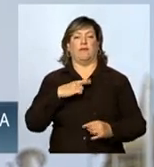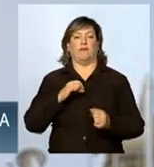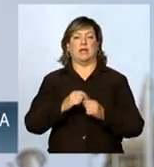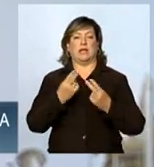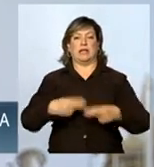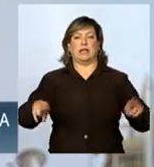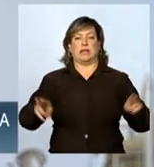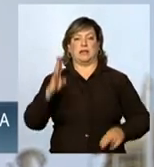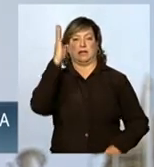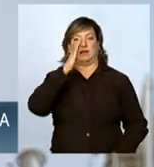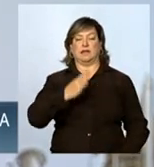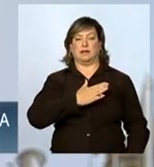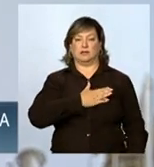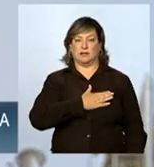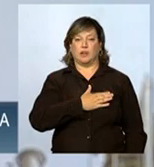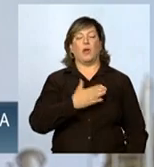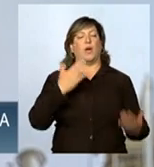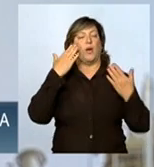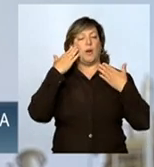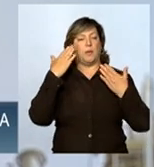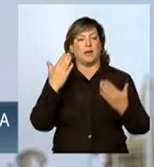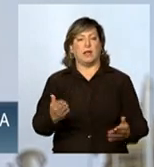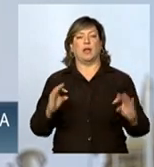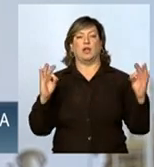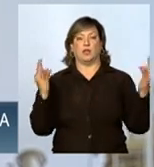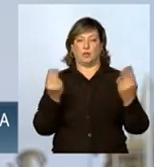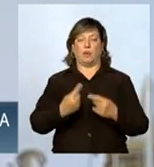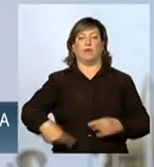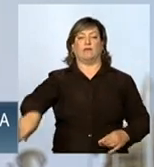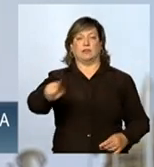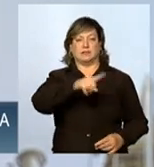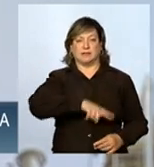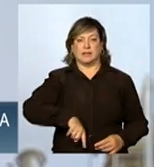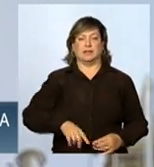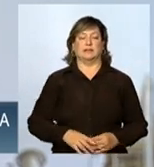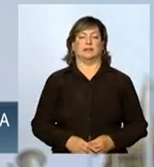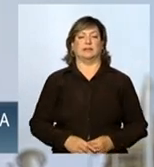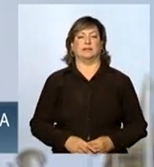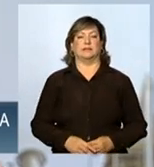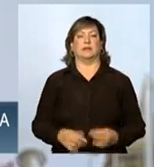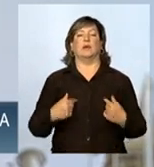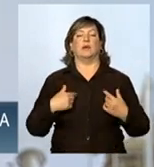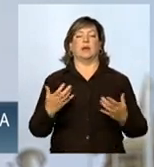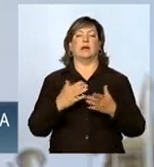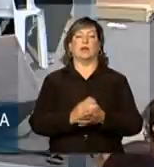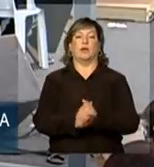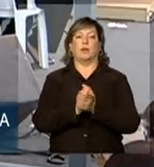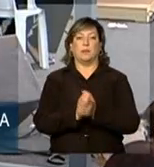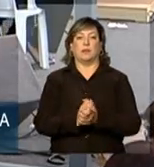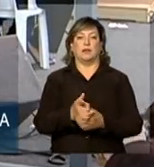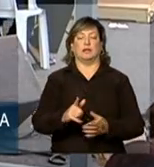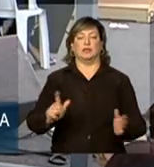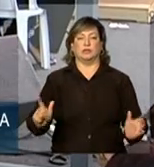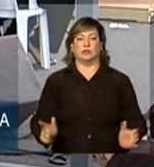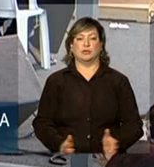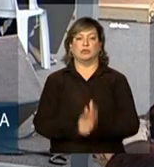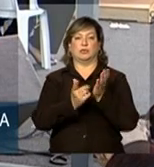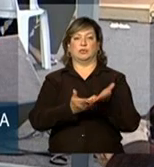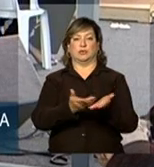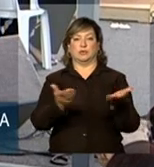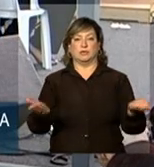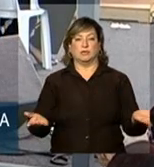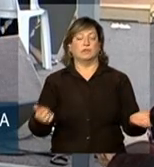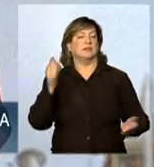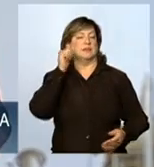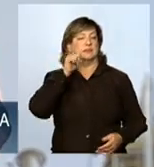hino nacional. Obrigado a todos vocês. Queria cumprimentar os jornalistas,